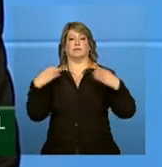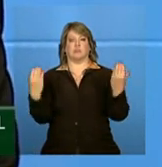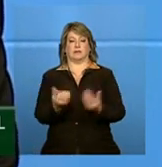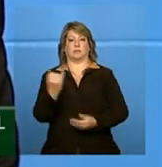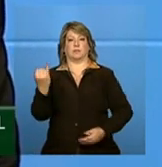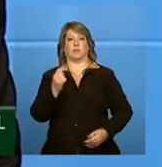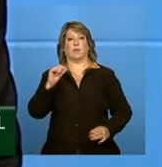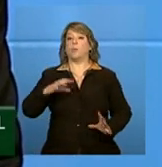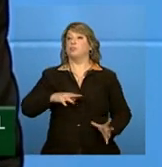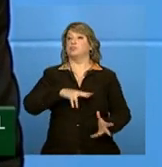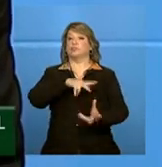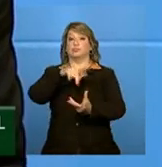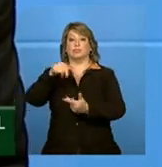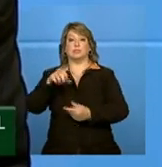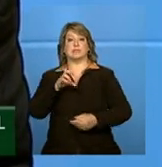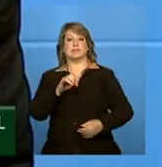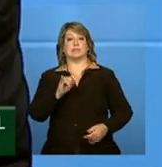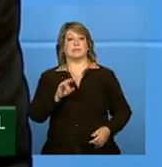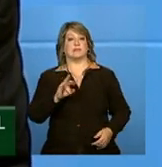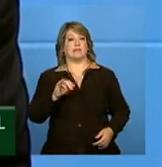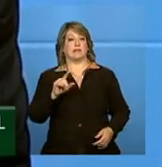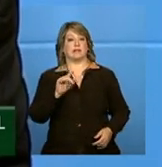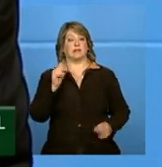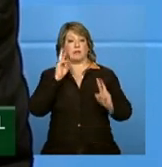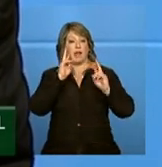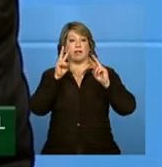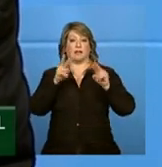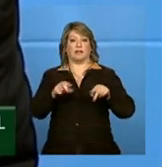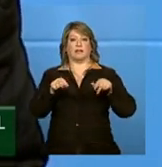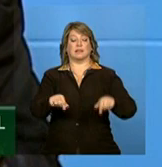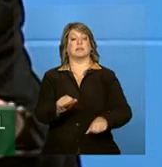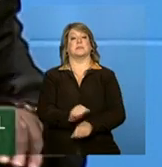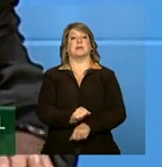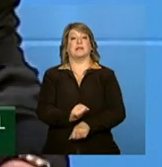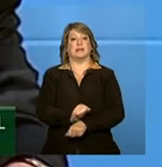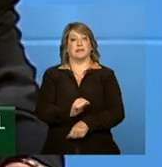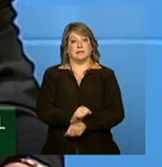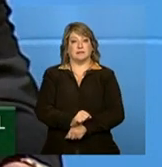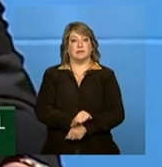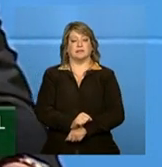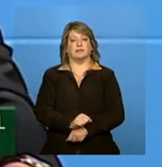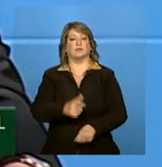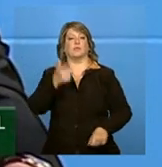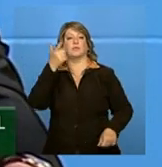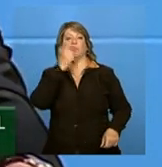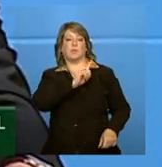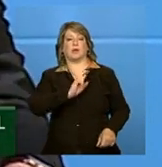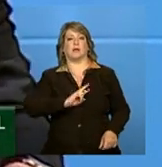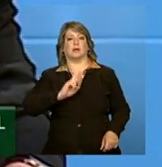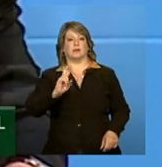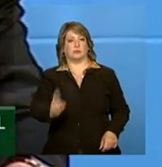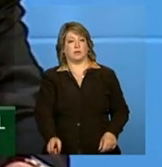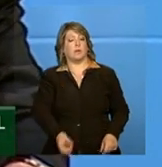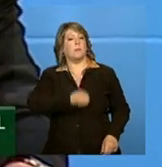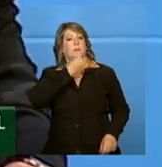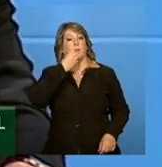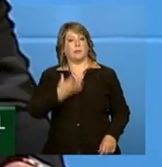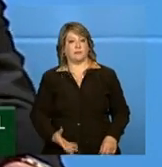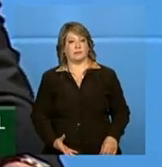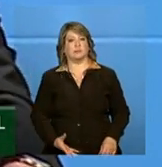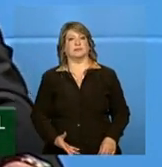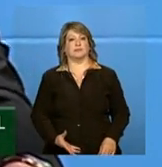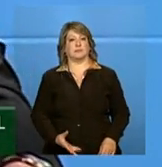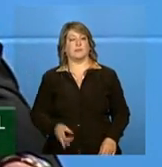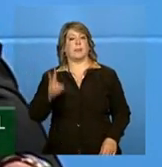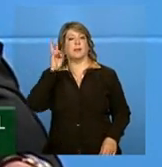o mundo civilizado está atento perante a esperança de obter resultados favoráveis